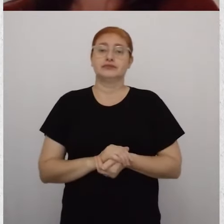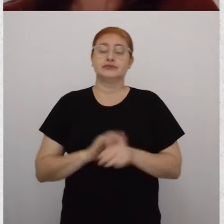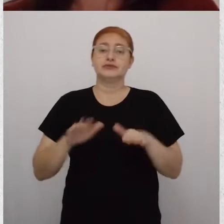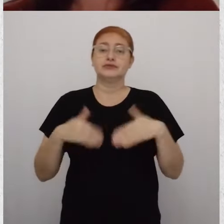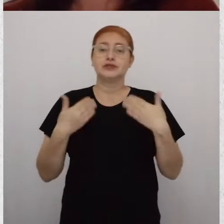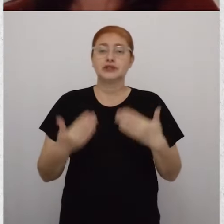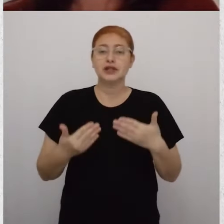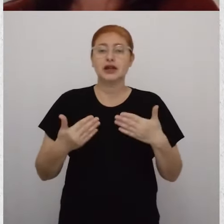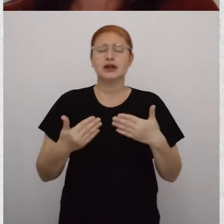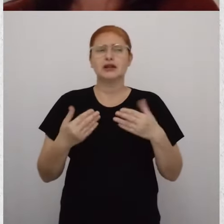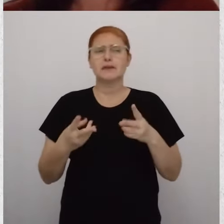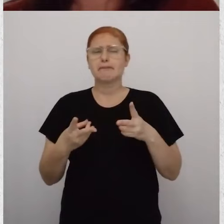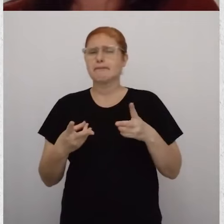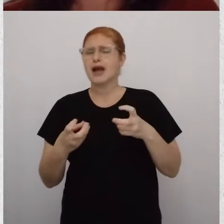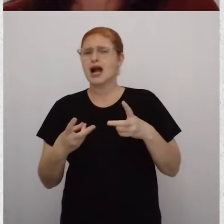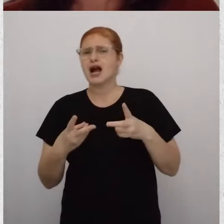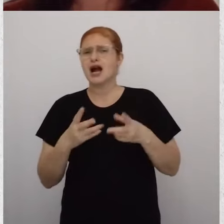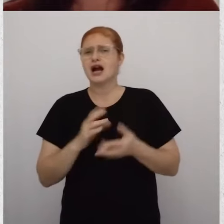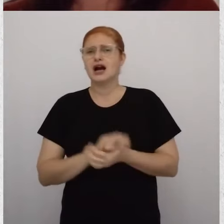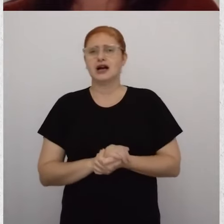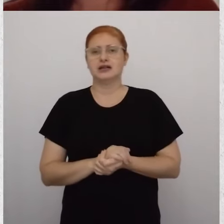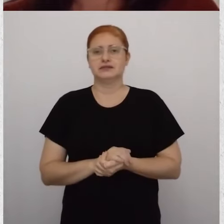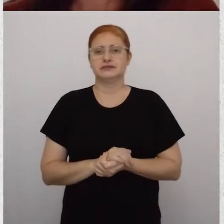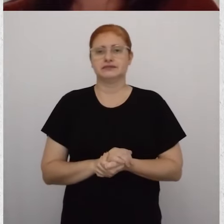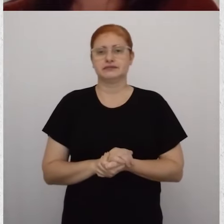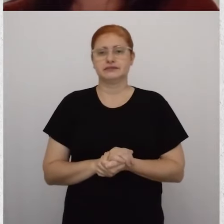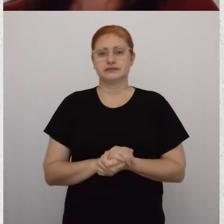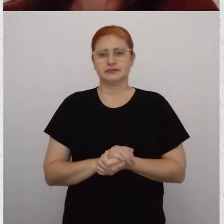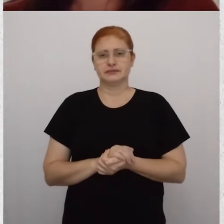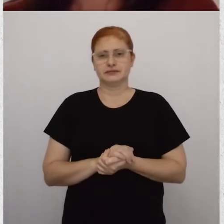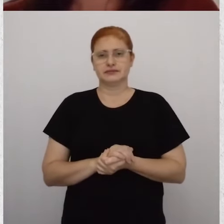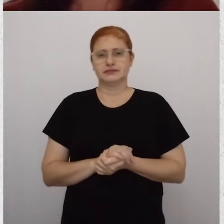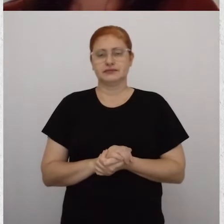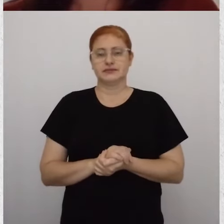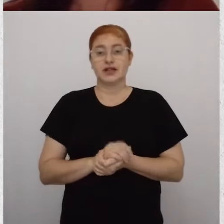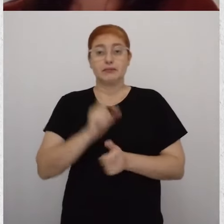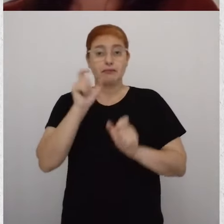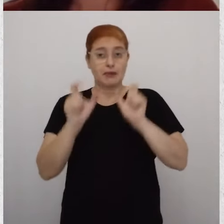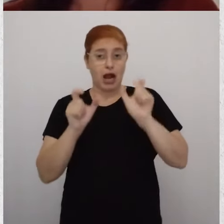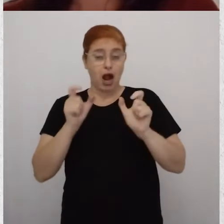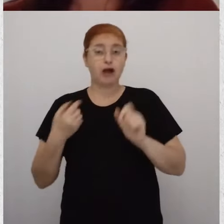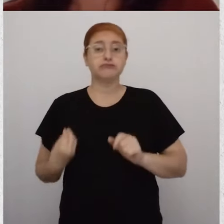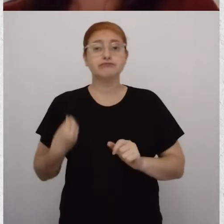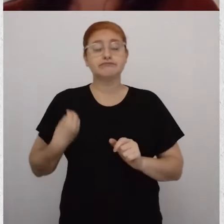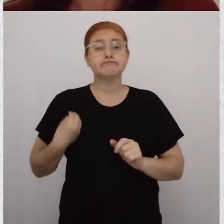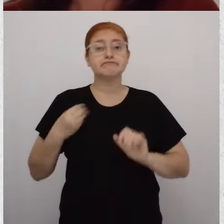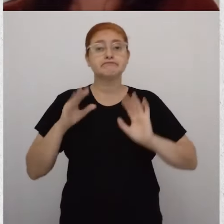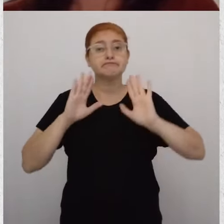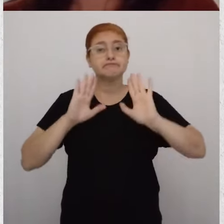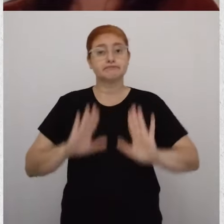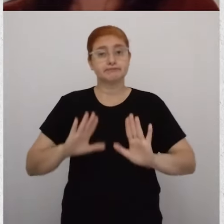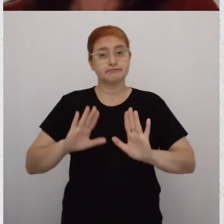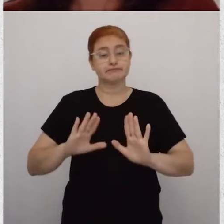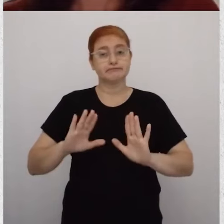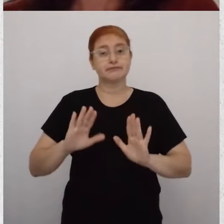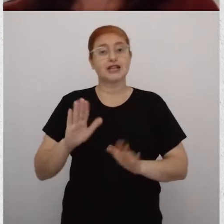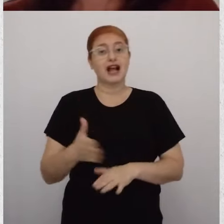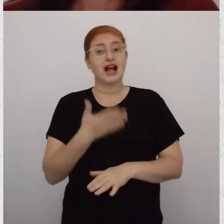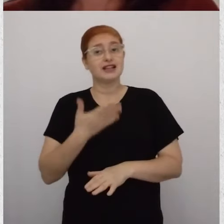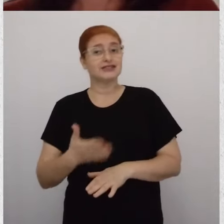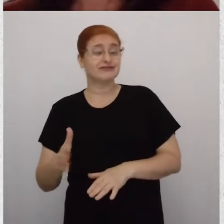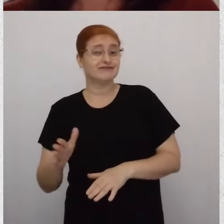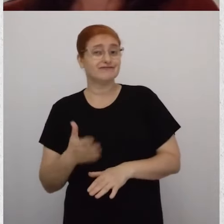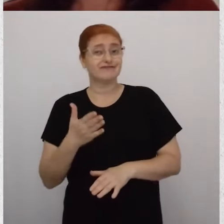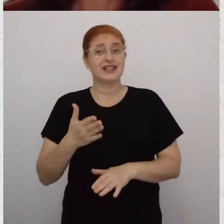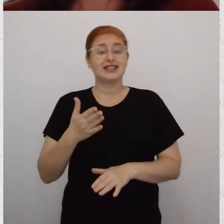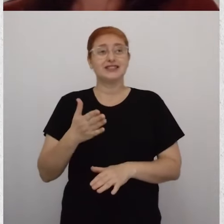muito perceptível para quem viveu, mas muitas vezes isso não